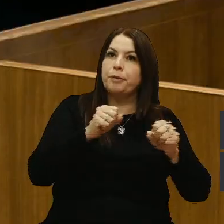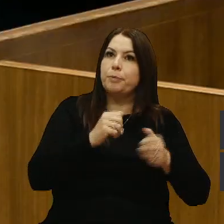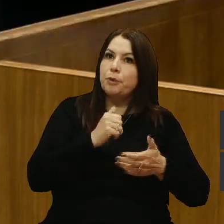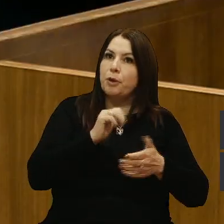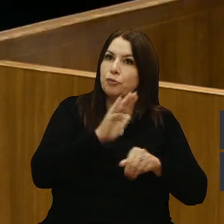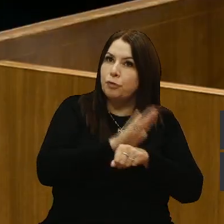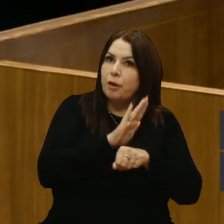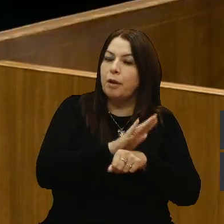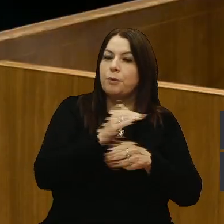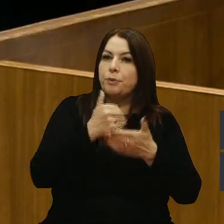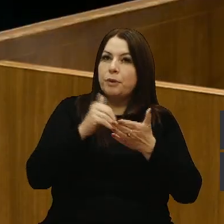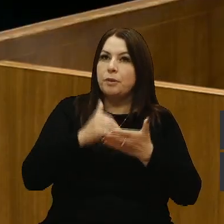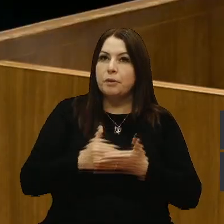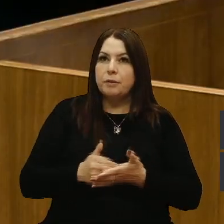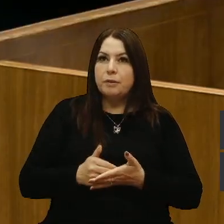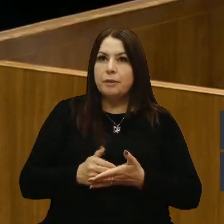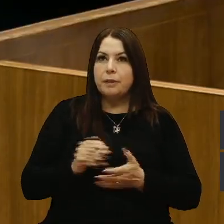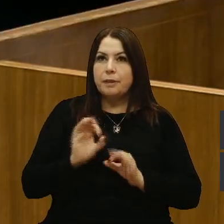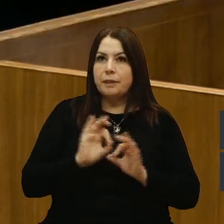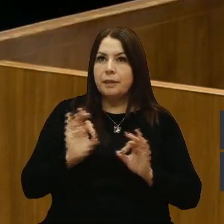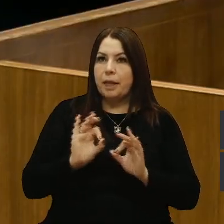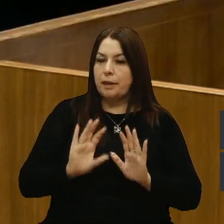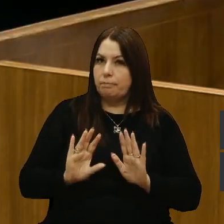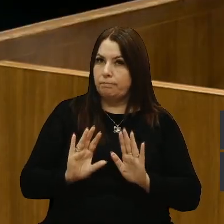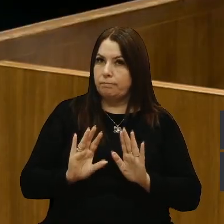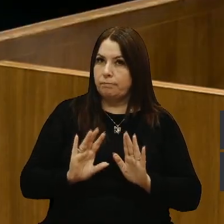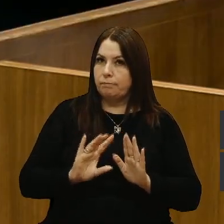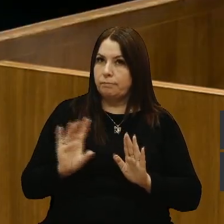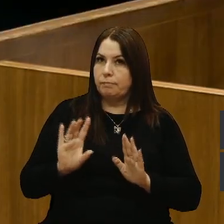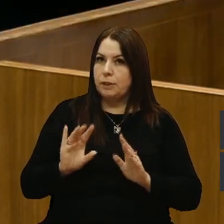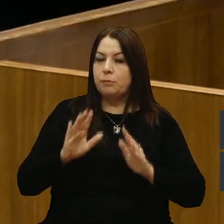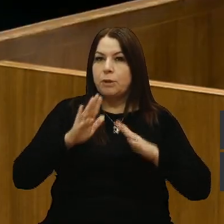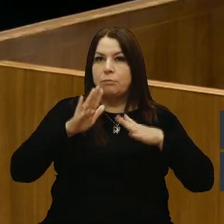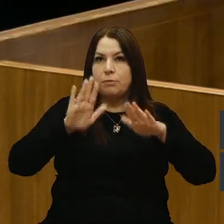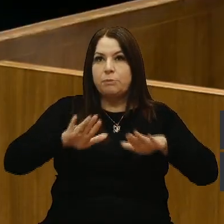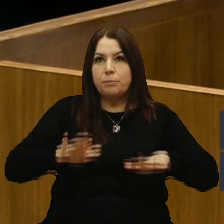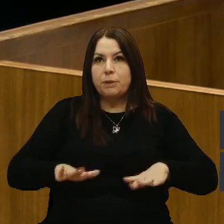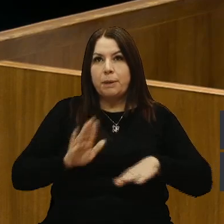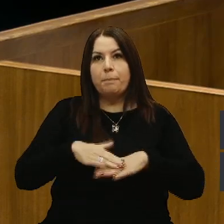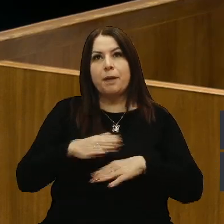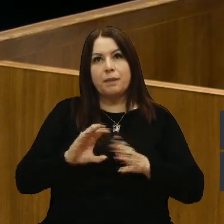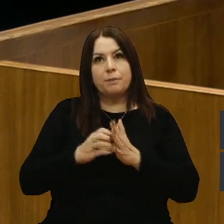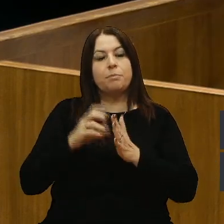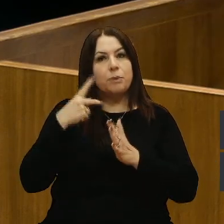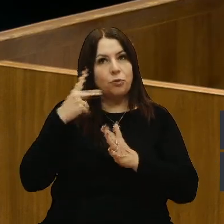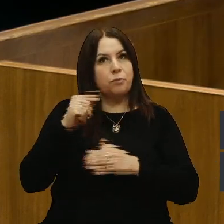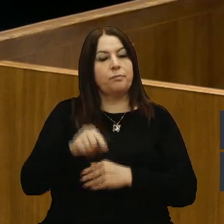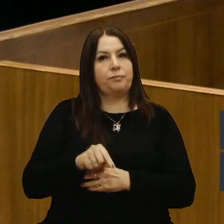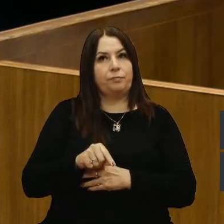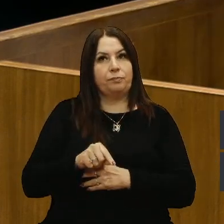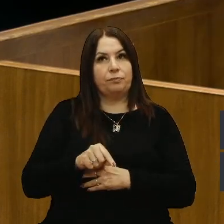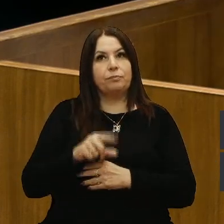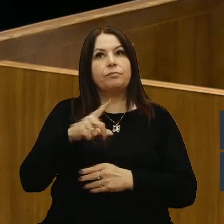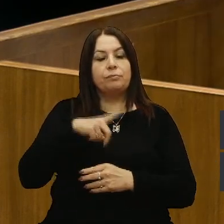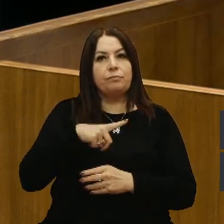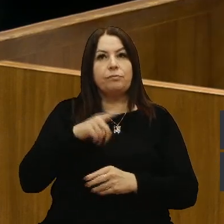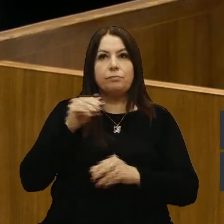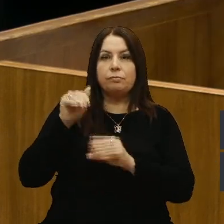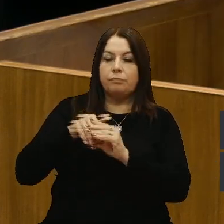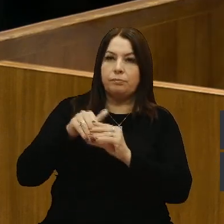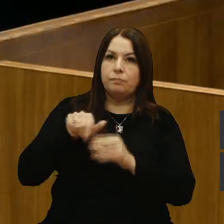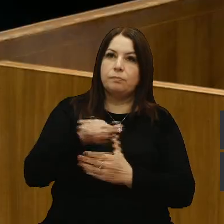com o secretário e tal. Nada disso. Foi para acomodar cada vez mais partidos. Quando teve a